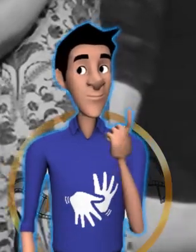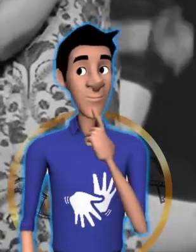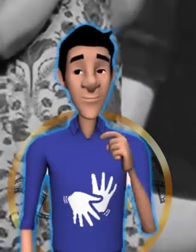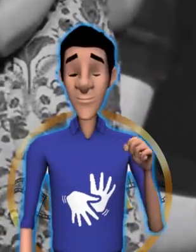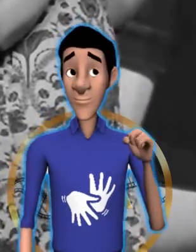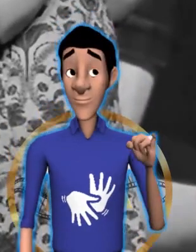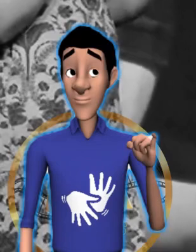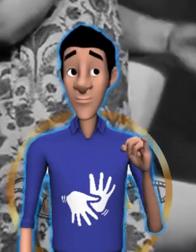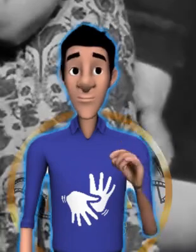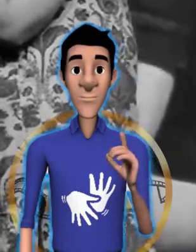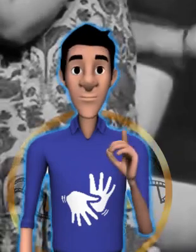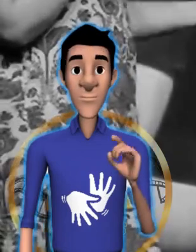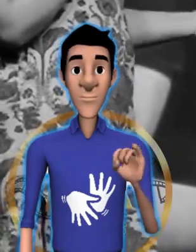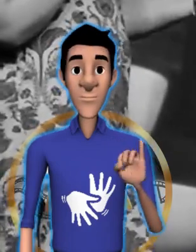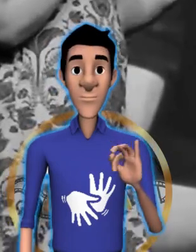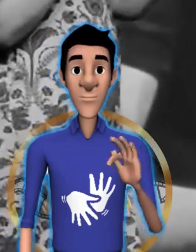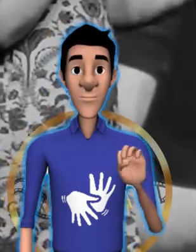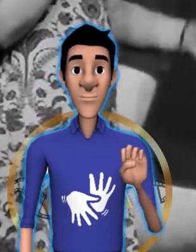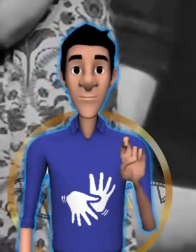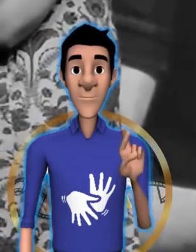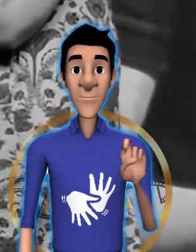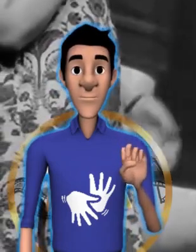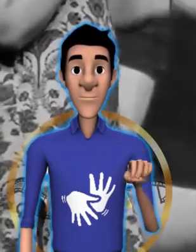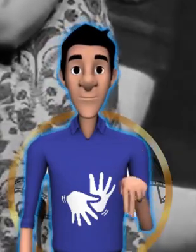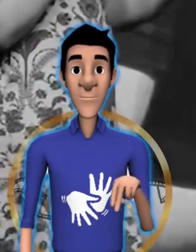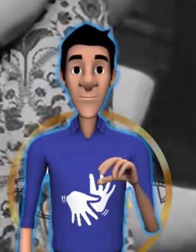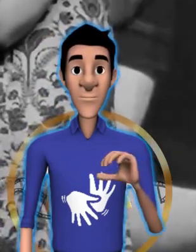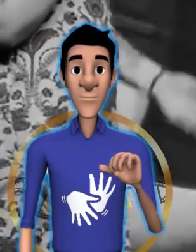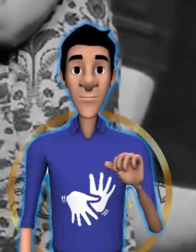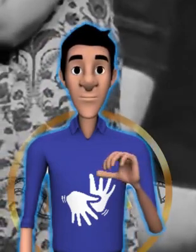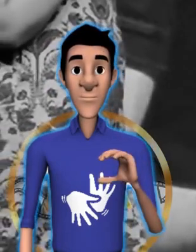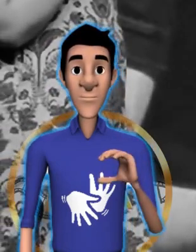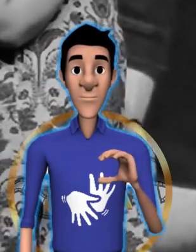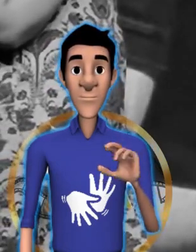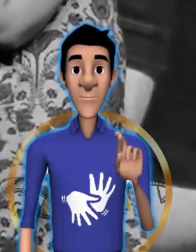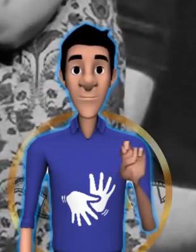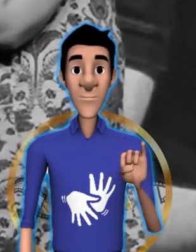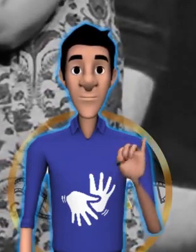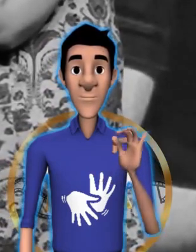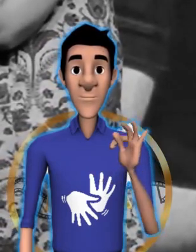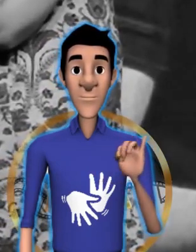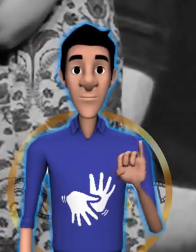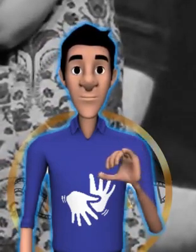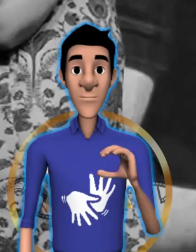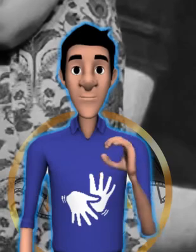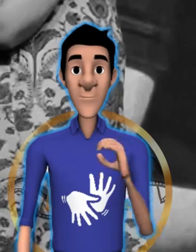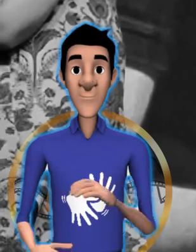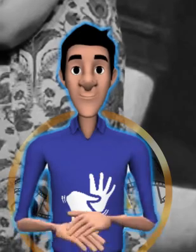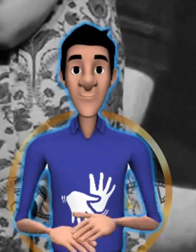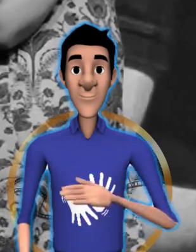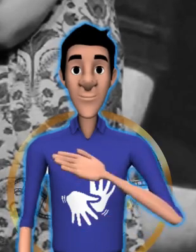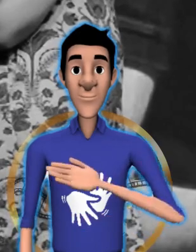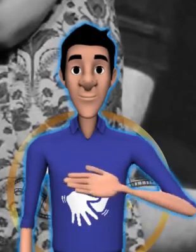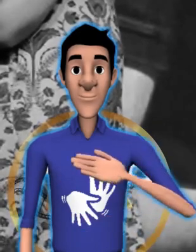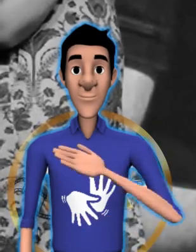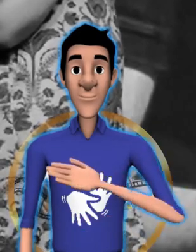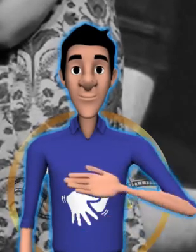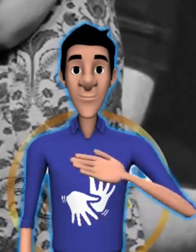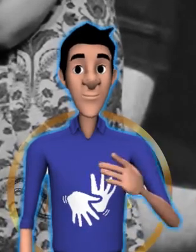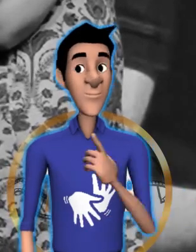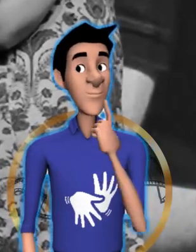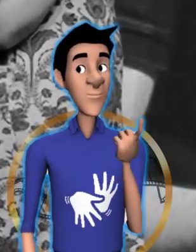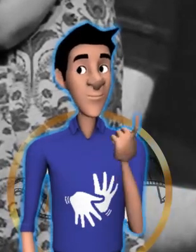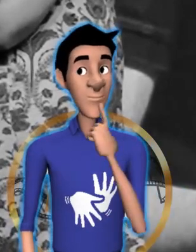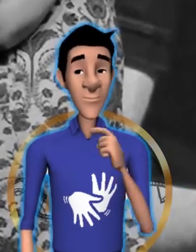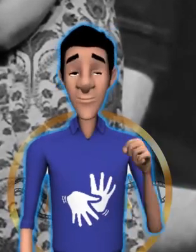morta. você fez o comparativo de Piquet e o Senna, e a minha filha é um Senna. Então, não vai. Como que alguém tá morto e vai